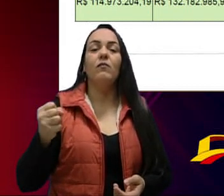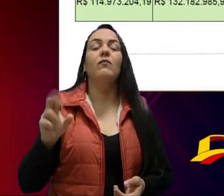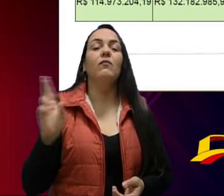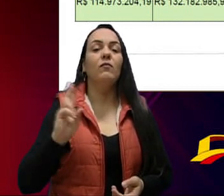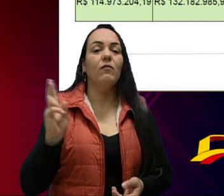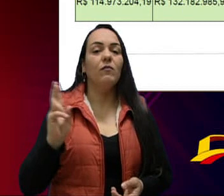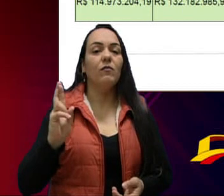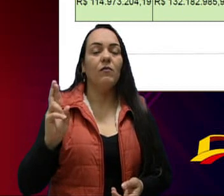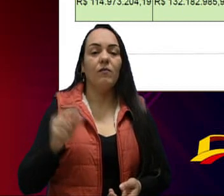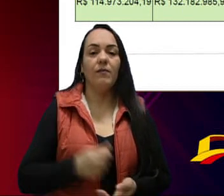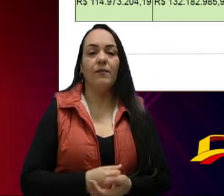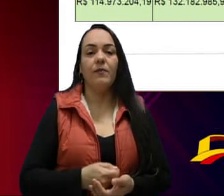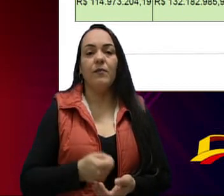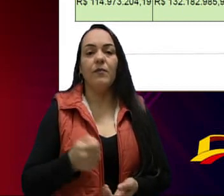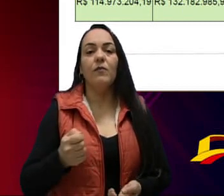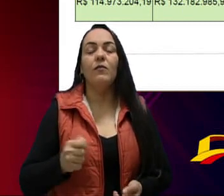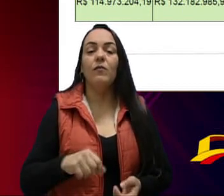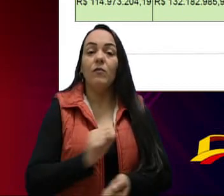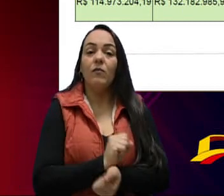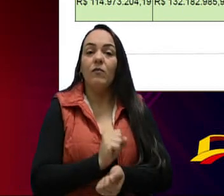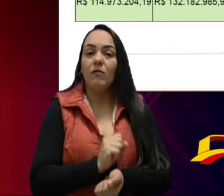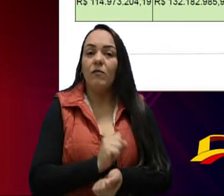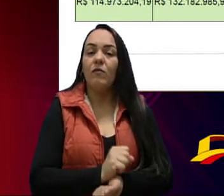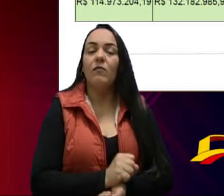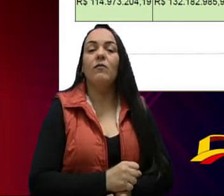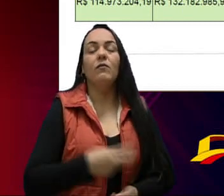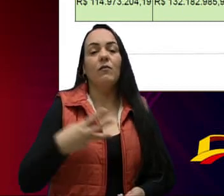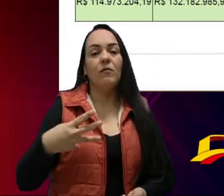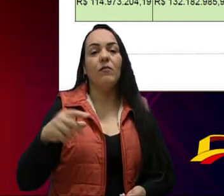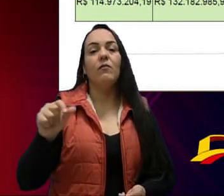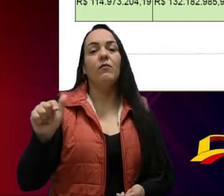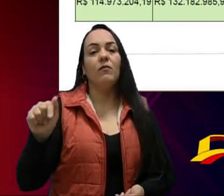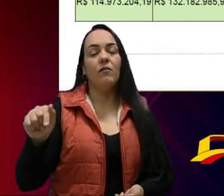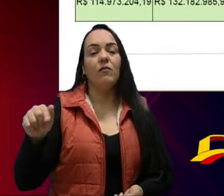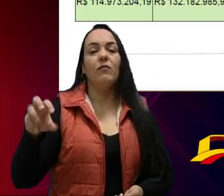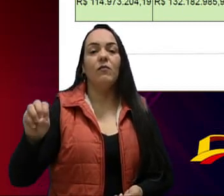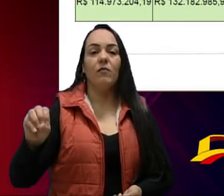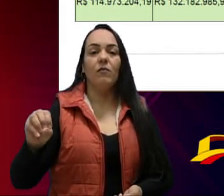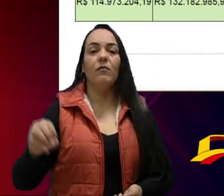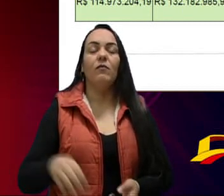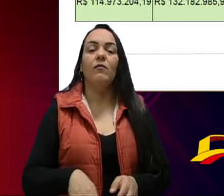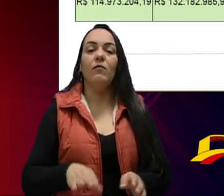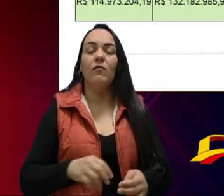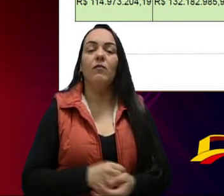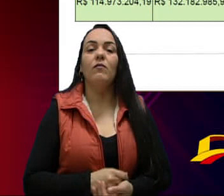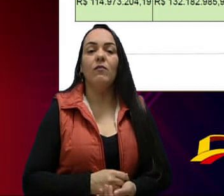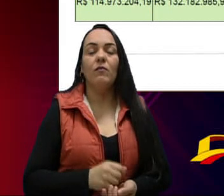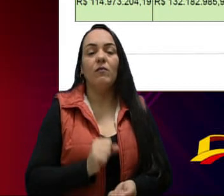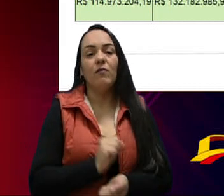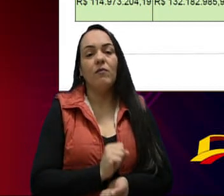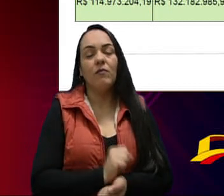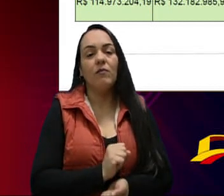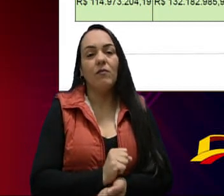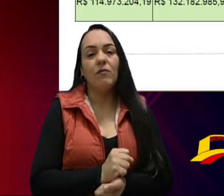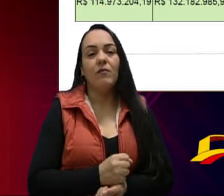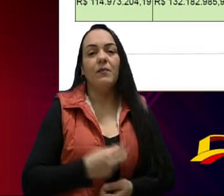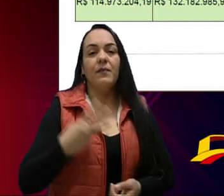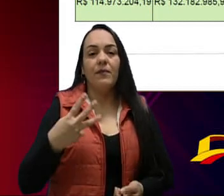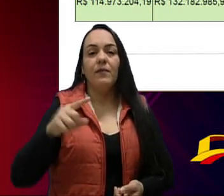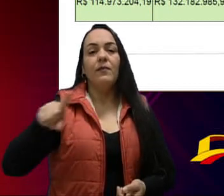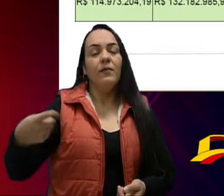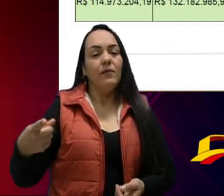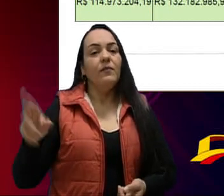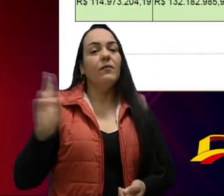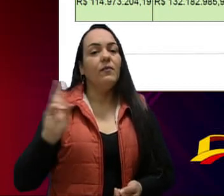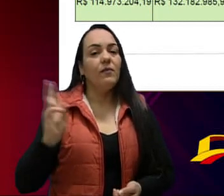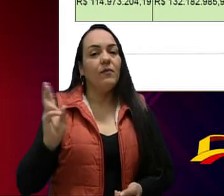empenhado dois milhões 168 mil pago 370.000 reservado 3 milhões 360 mil